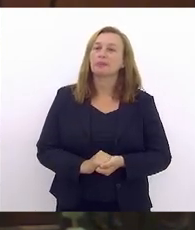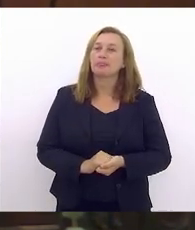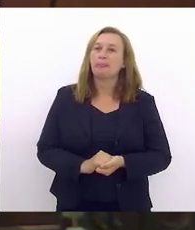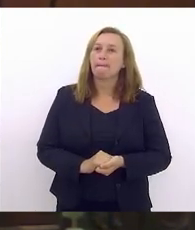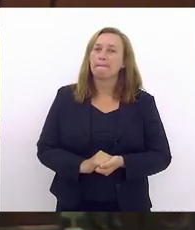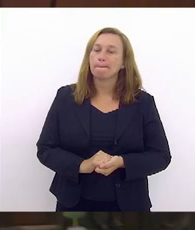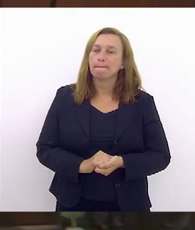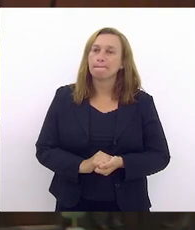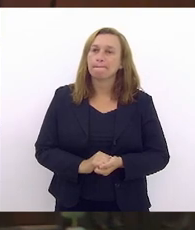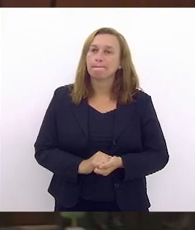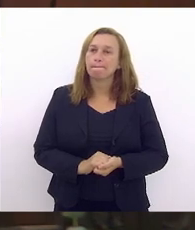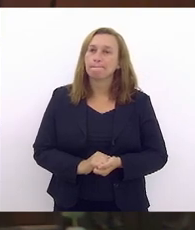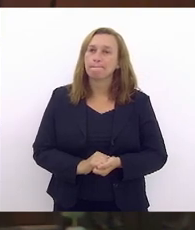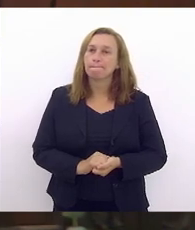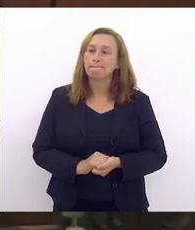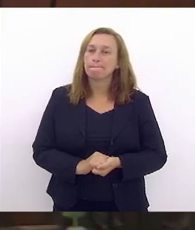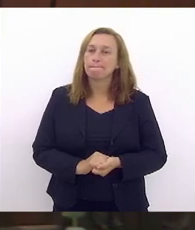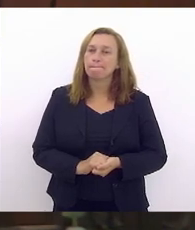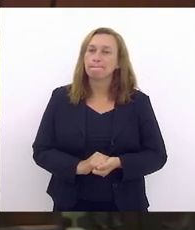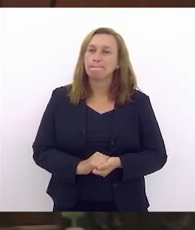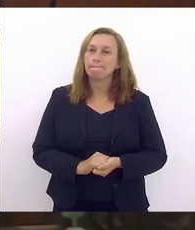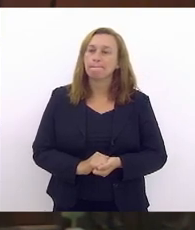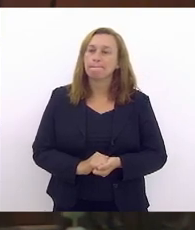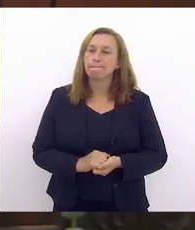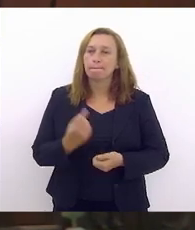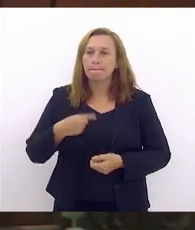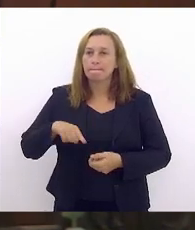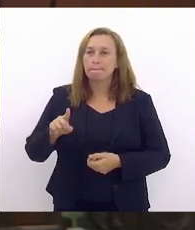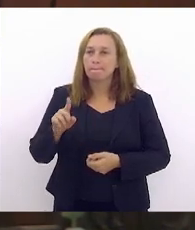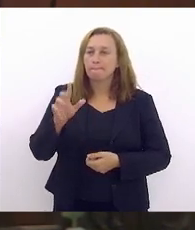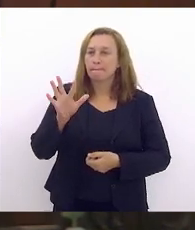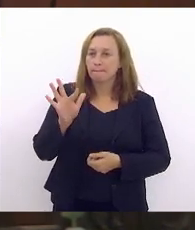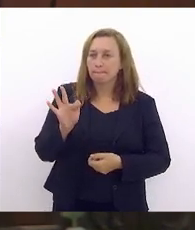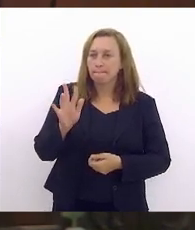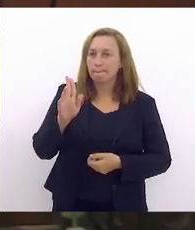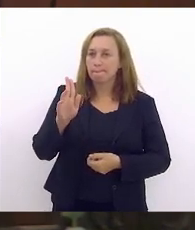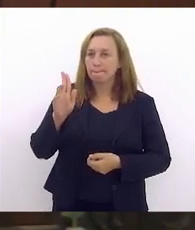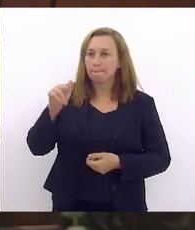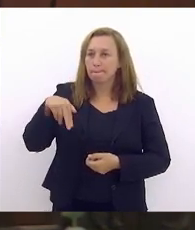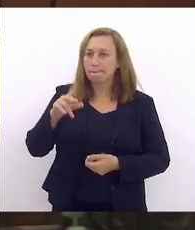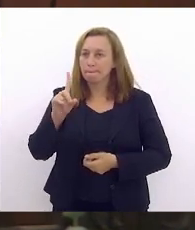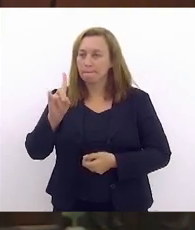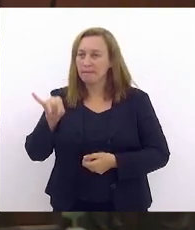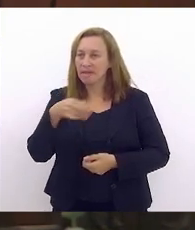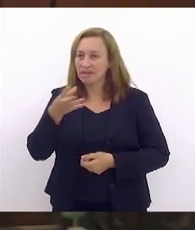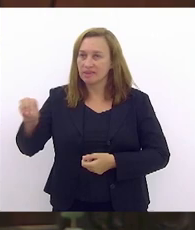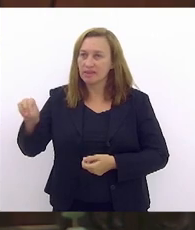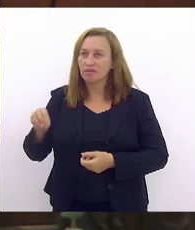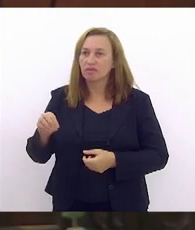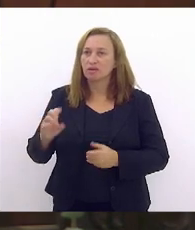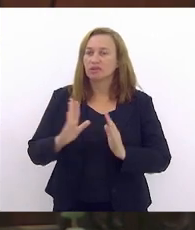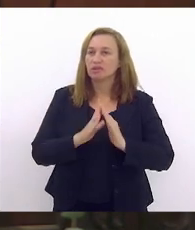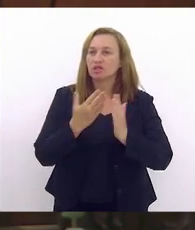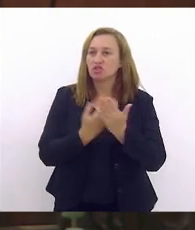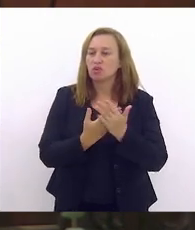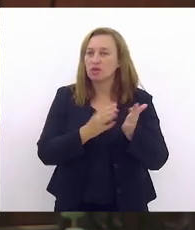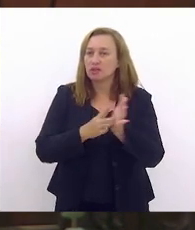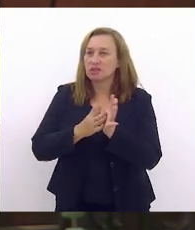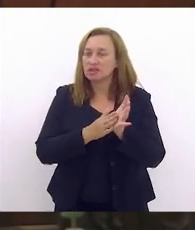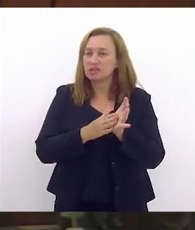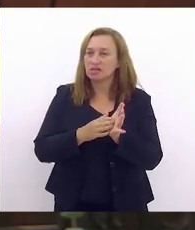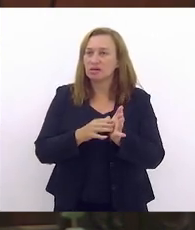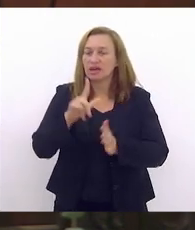eu participei da fundação da Federação das Escolas de Samba, as Ligas e